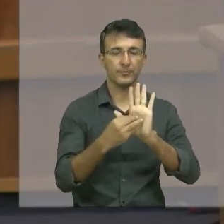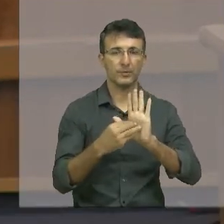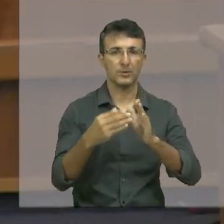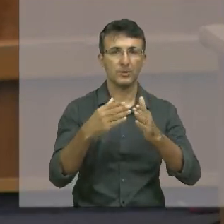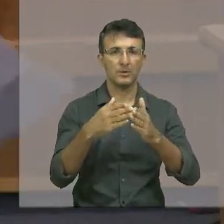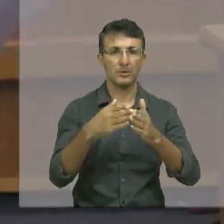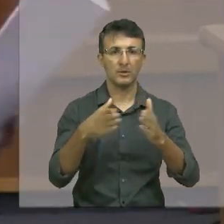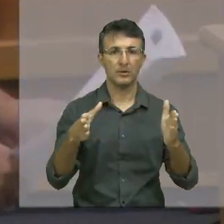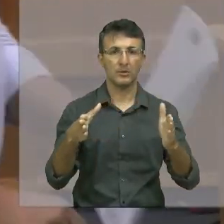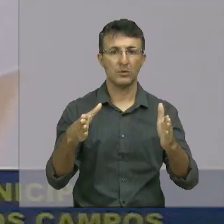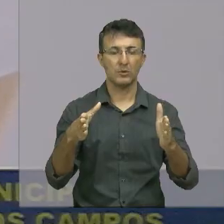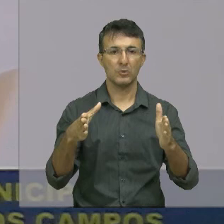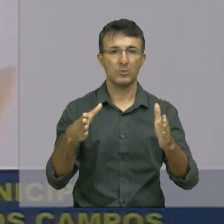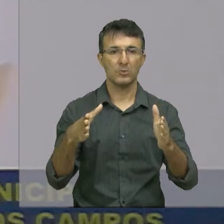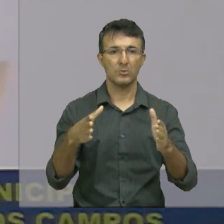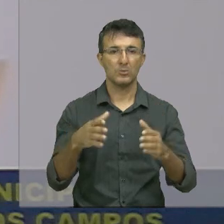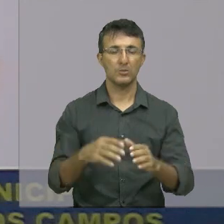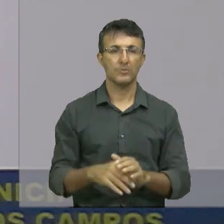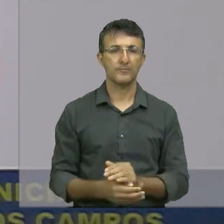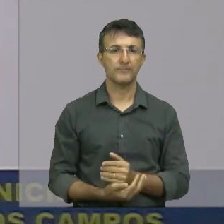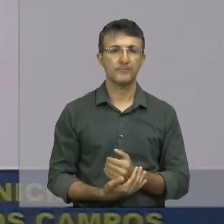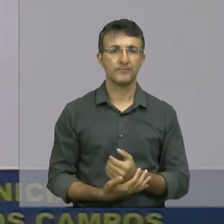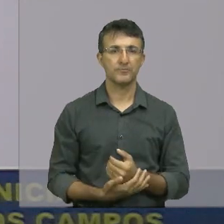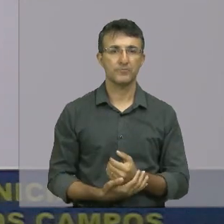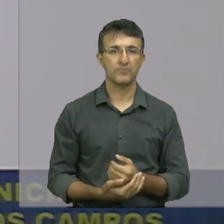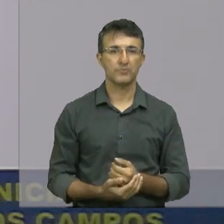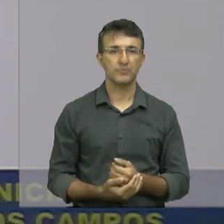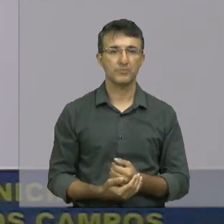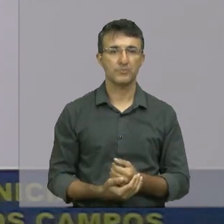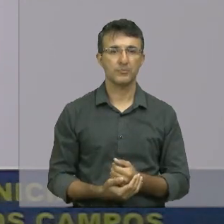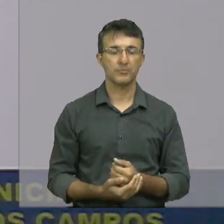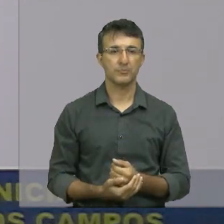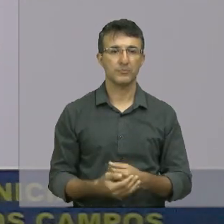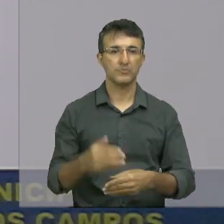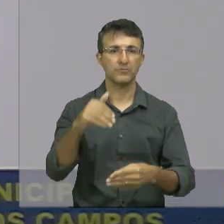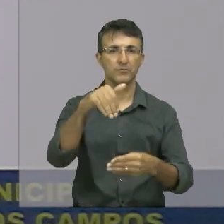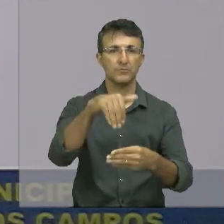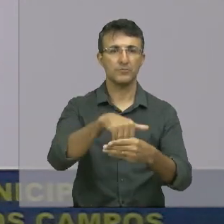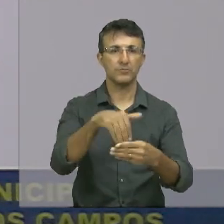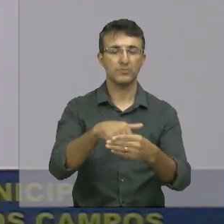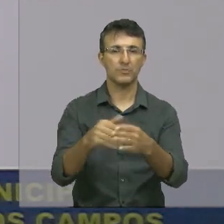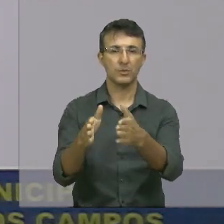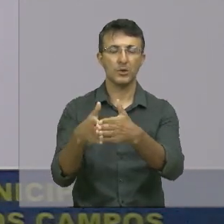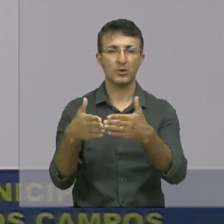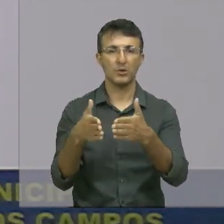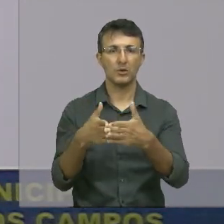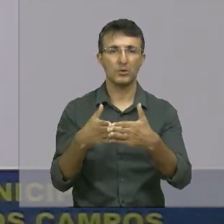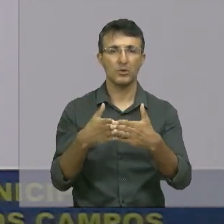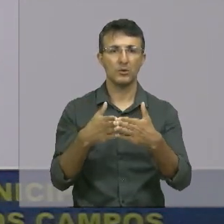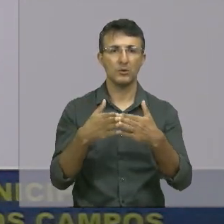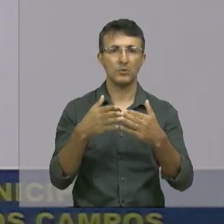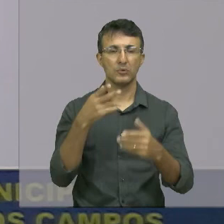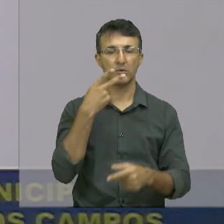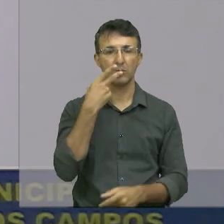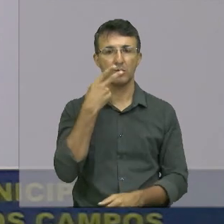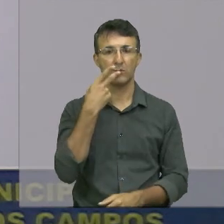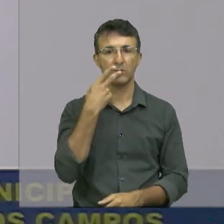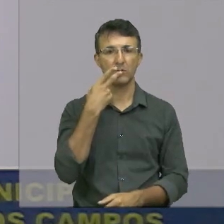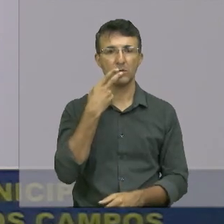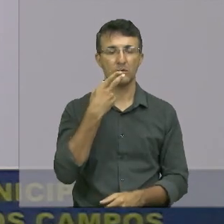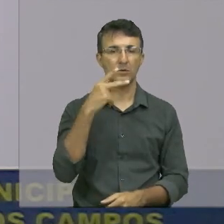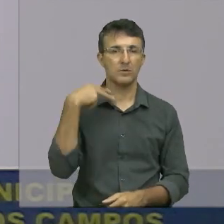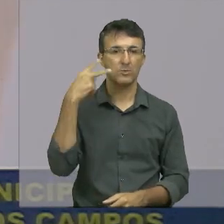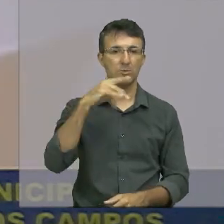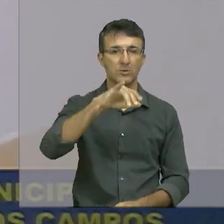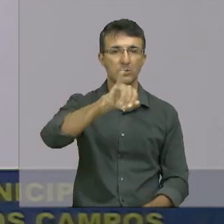presidente. Em votação, o pedido verbal do vereador José Dimas. Vereadores favoráveis, permaneça como